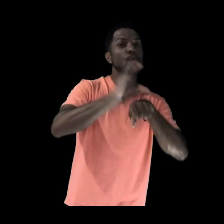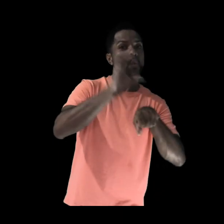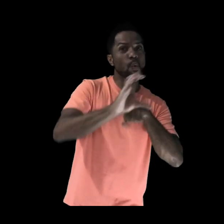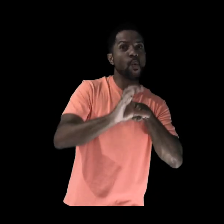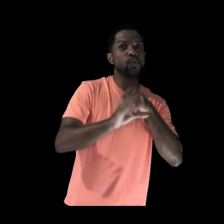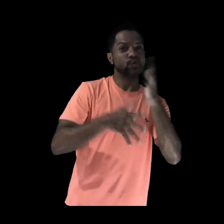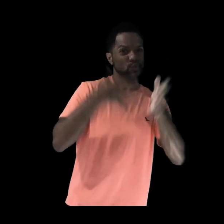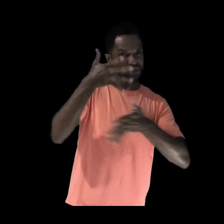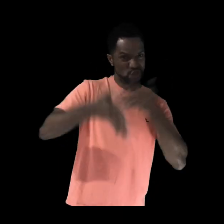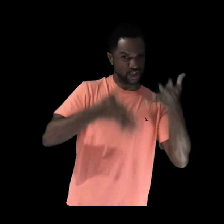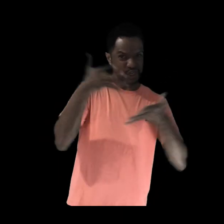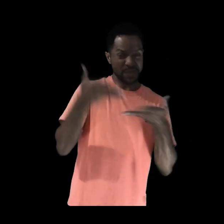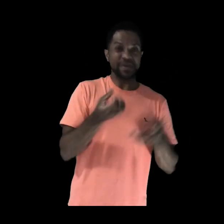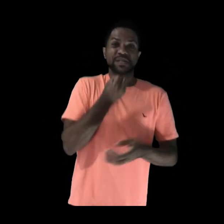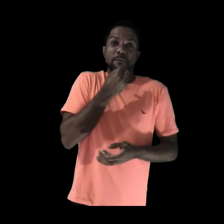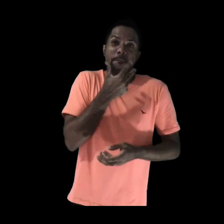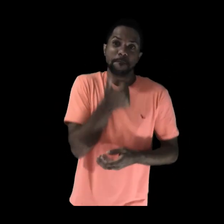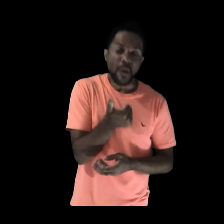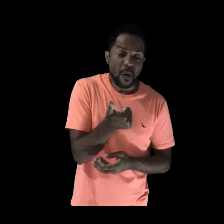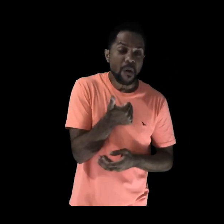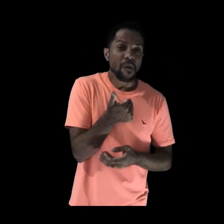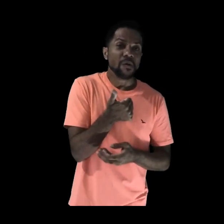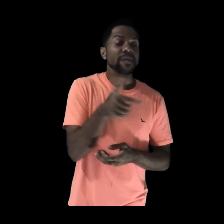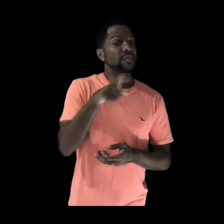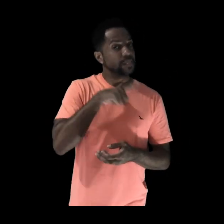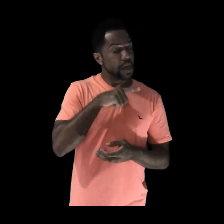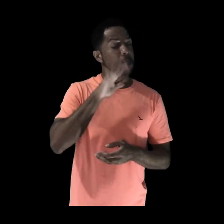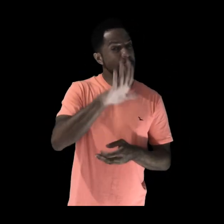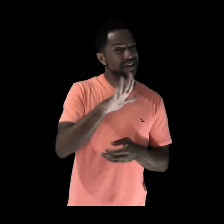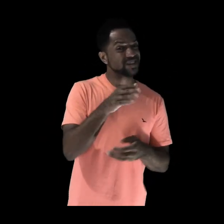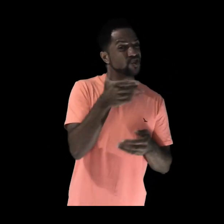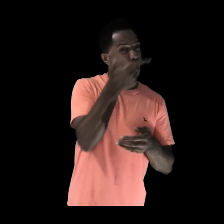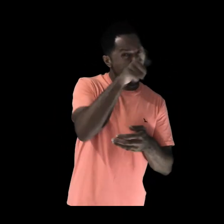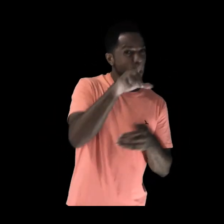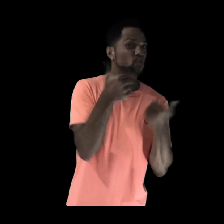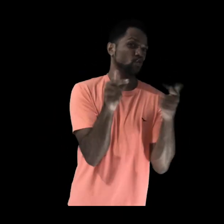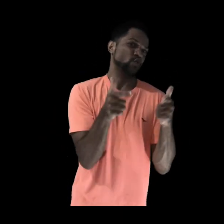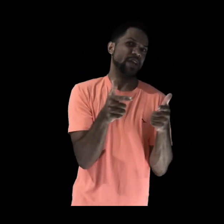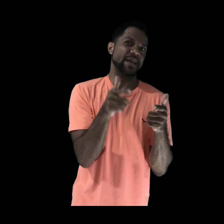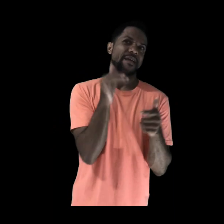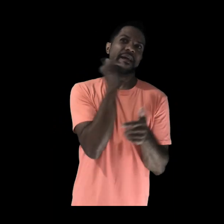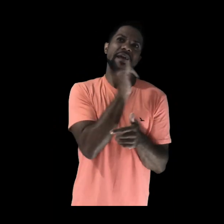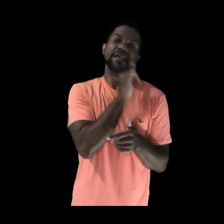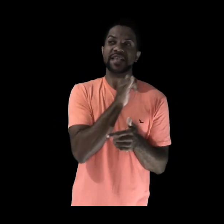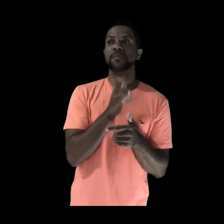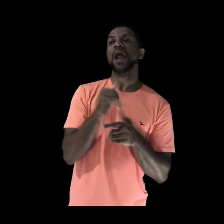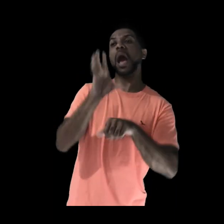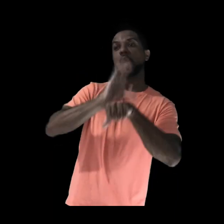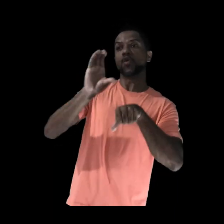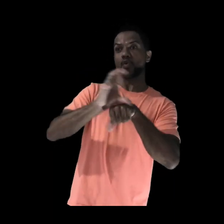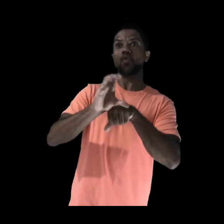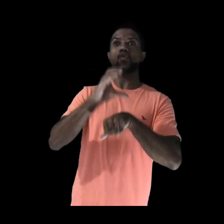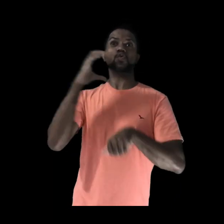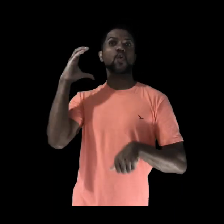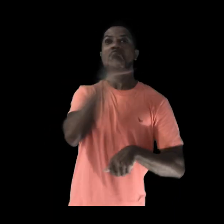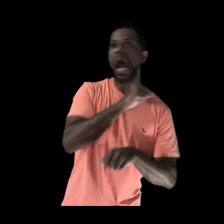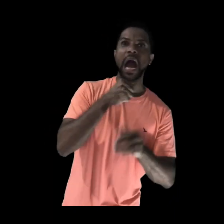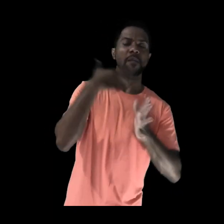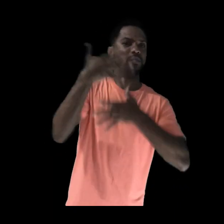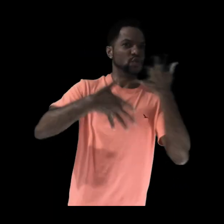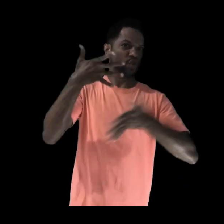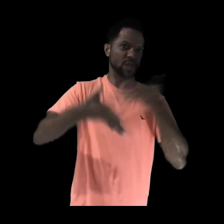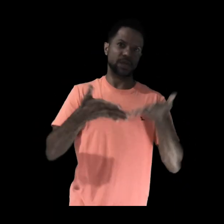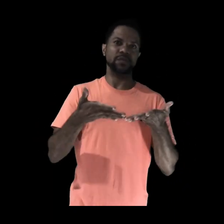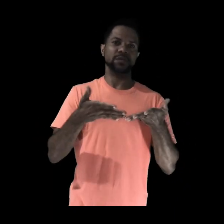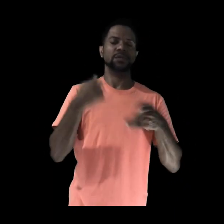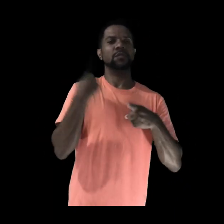de Libras que prometem milagres a partir de poucos tempos, porque isso na prática não existe.